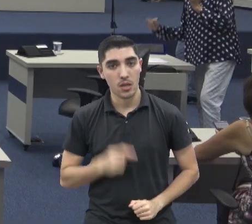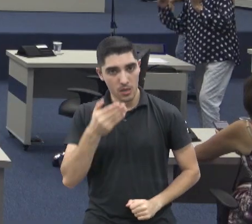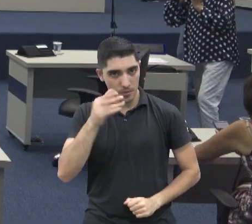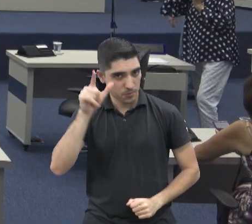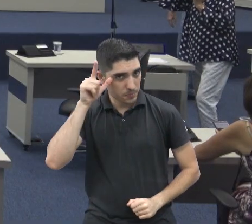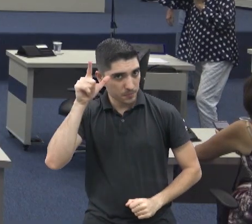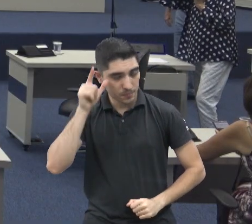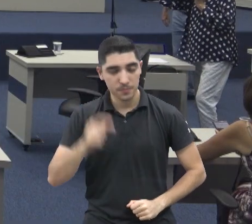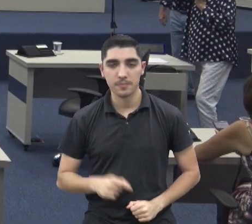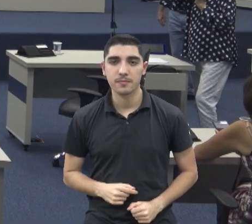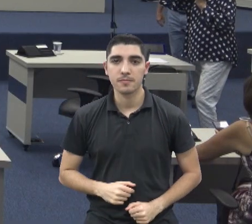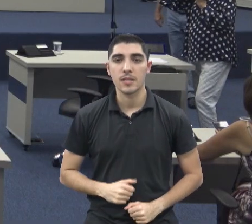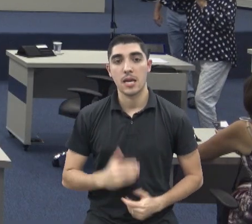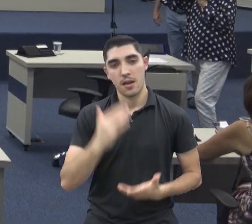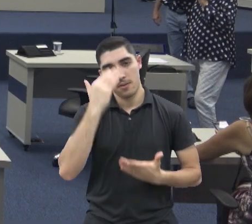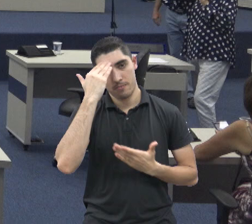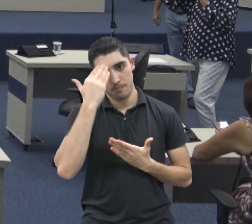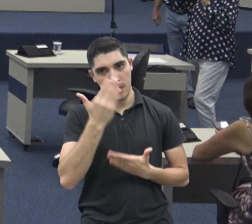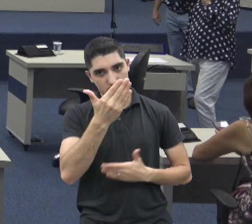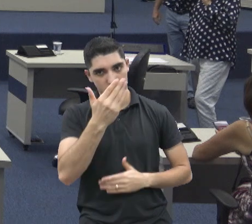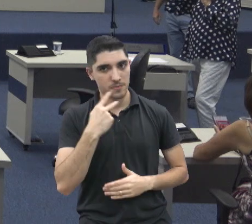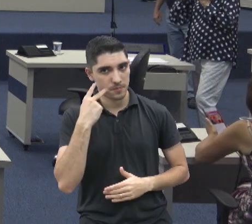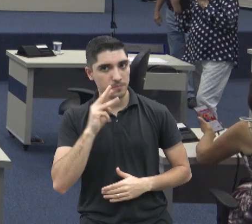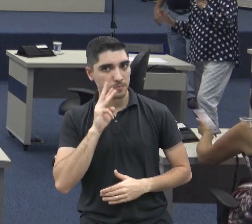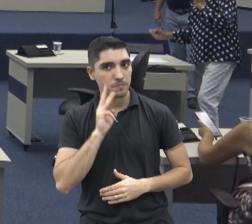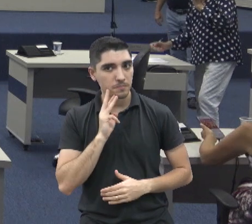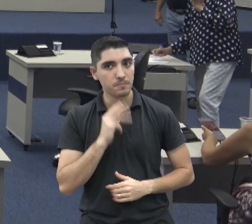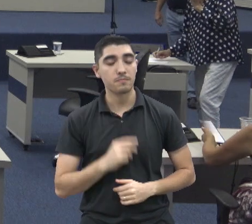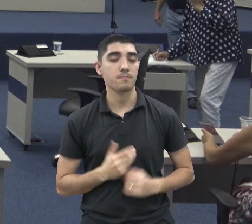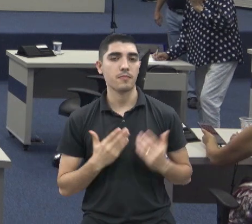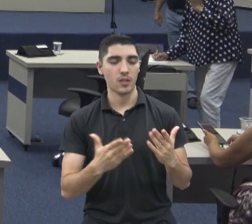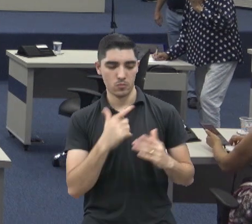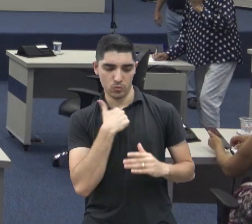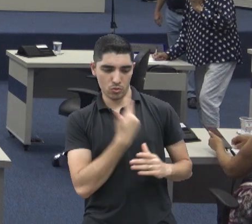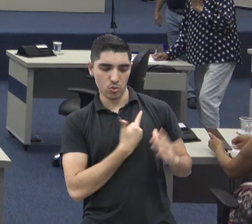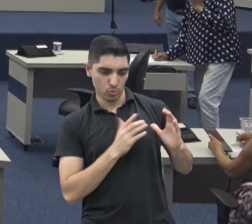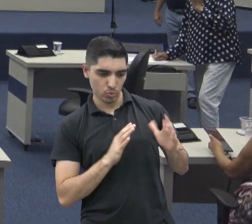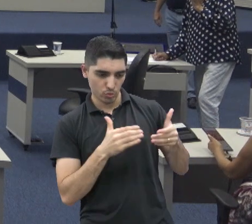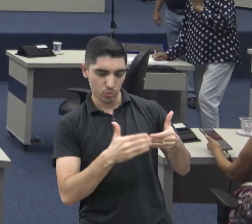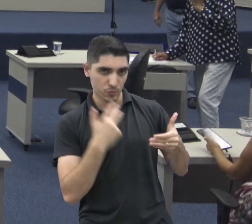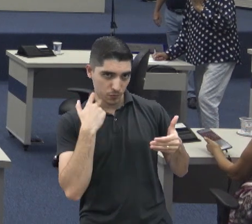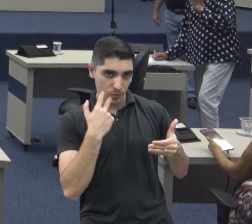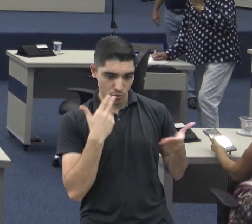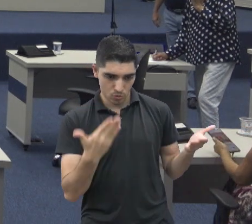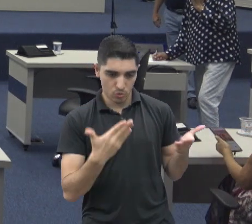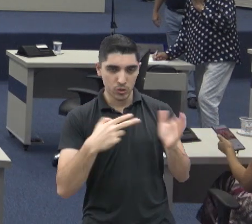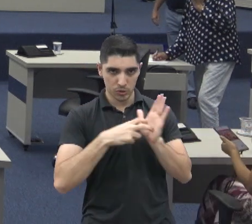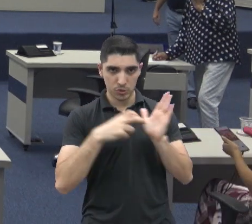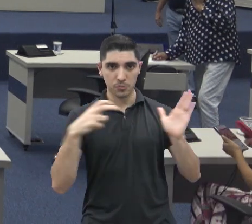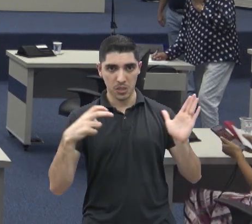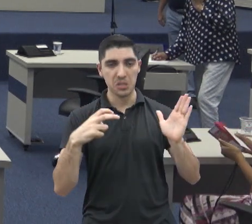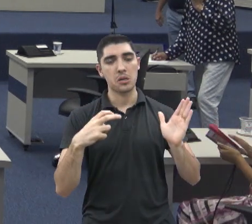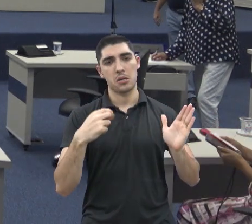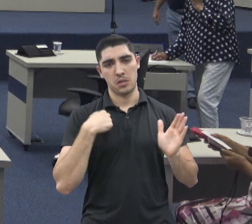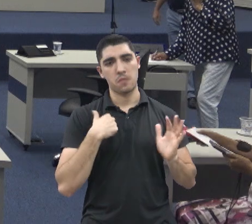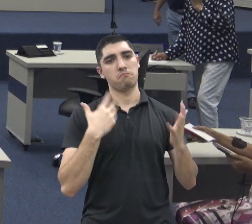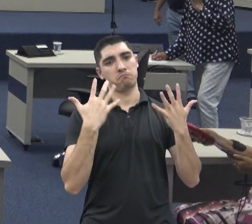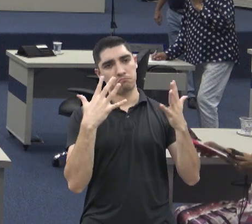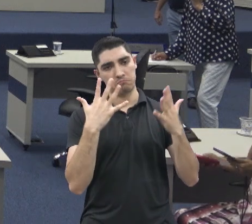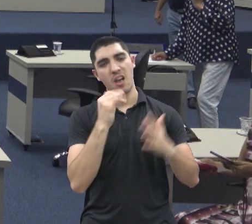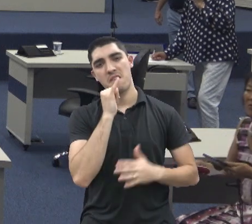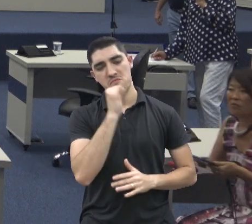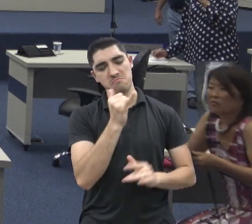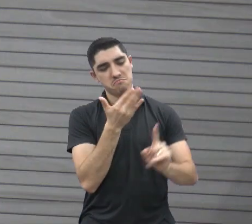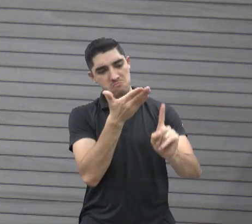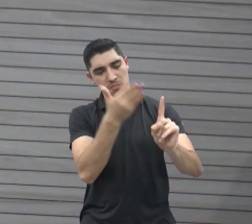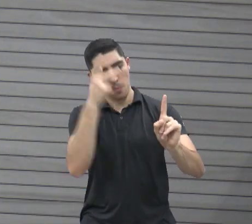Obrigado, vereador Walter. A nossa comissão, na manhã de hoje, quero aqui até parabenizar o vereador Petiti, presente